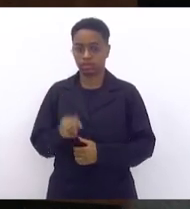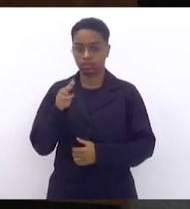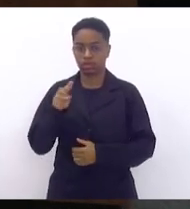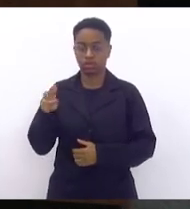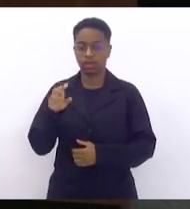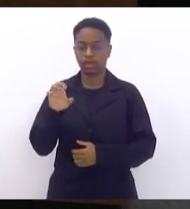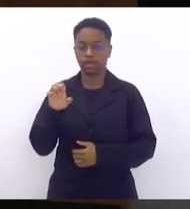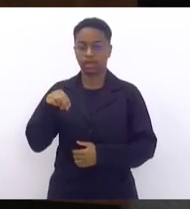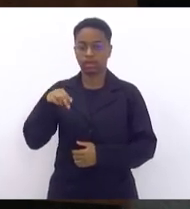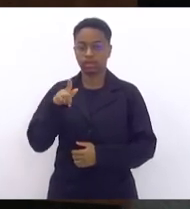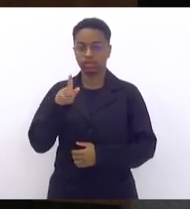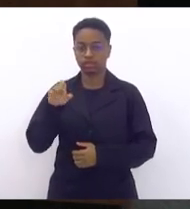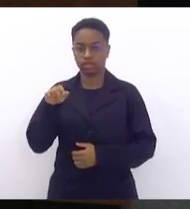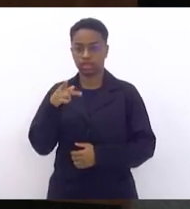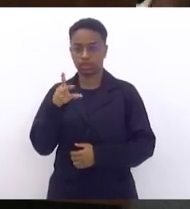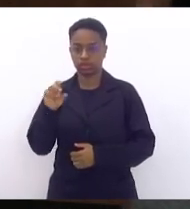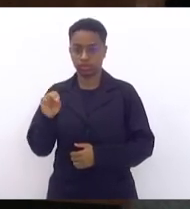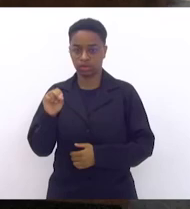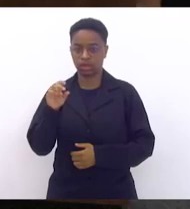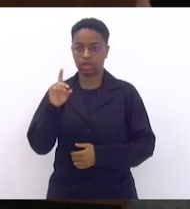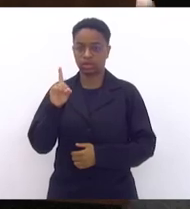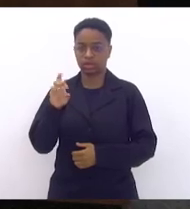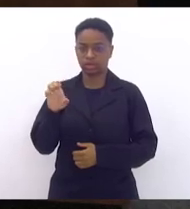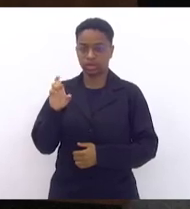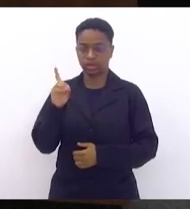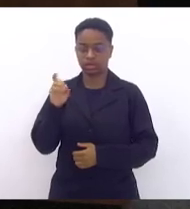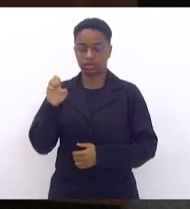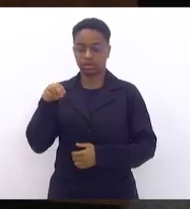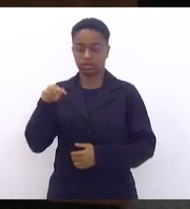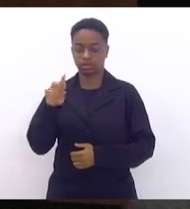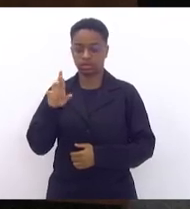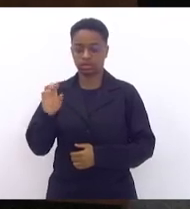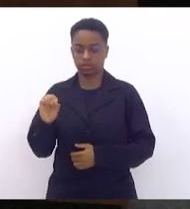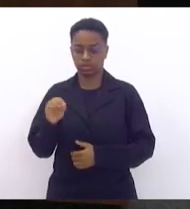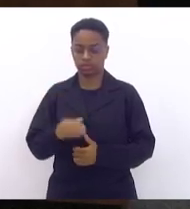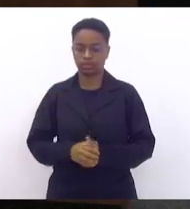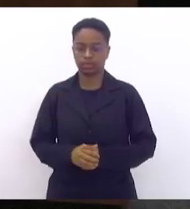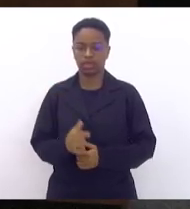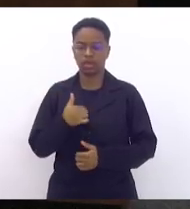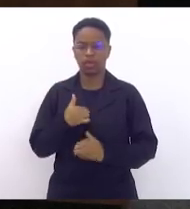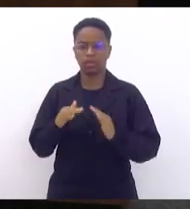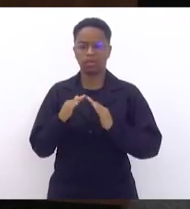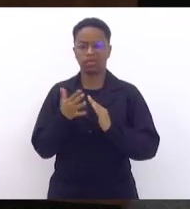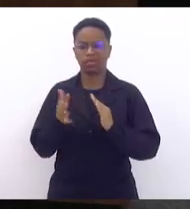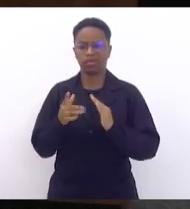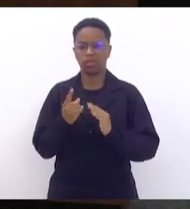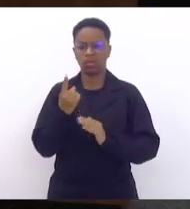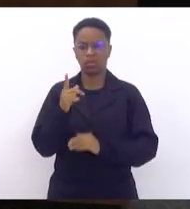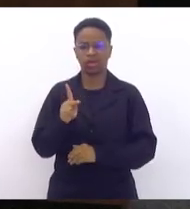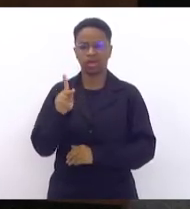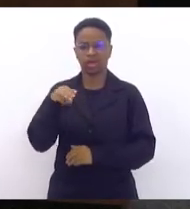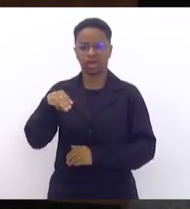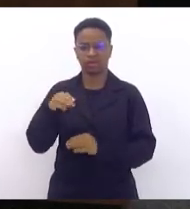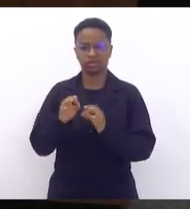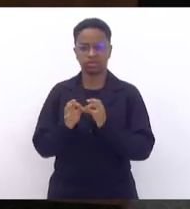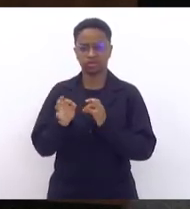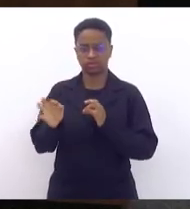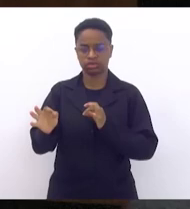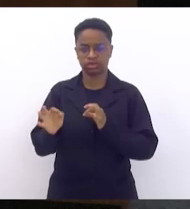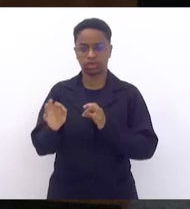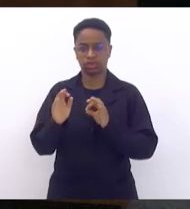Engenho de Dentro. Eu morava a poucos, um quilômetro de distância, do